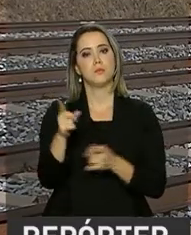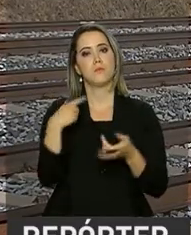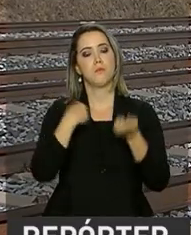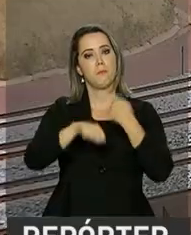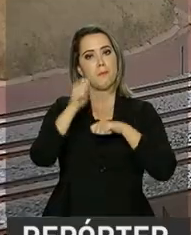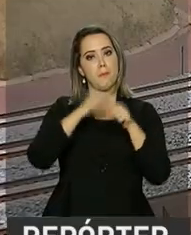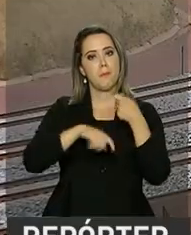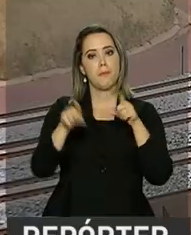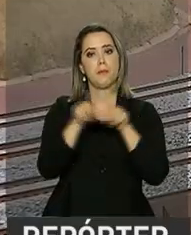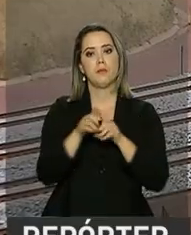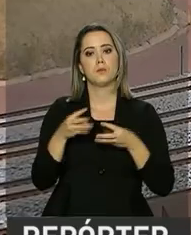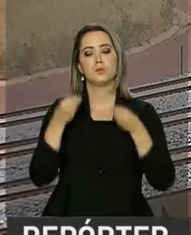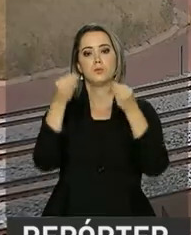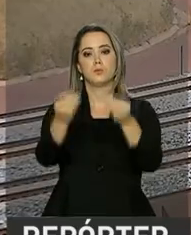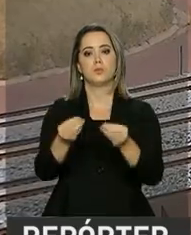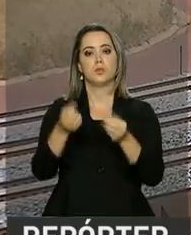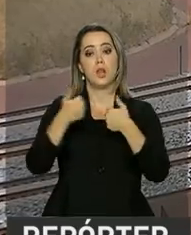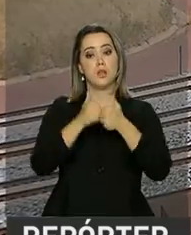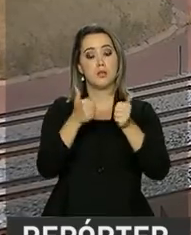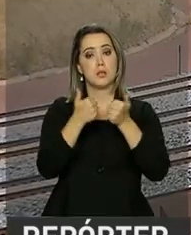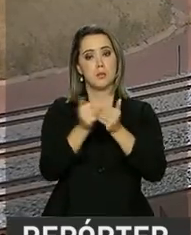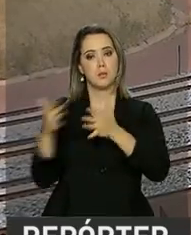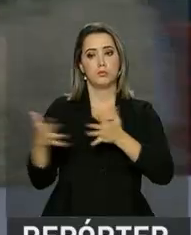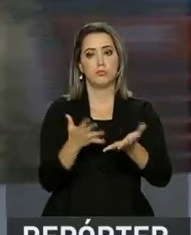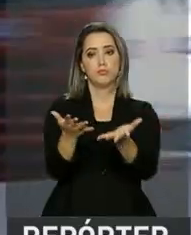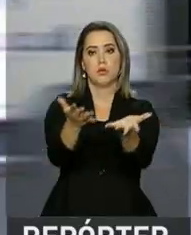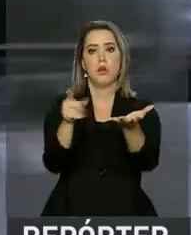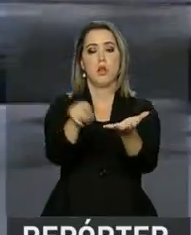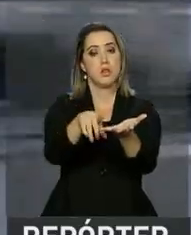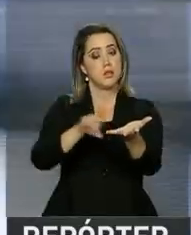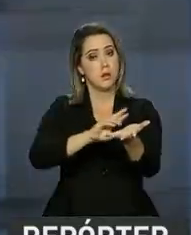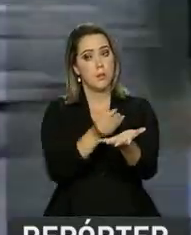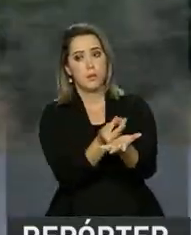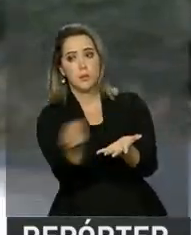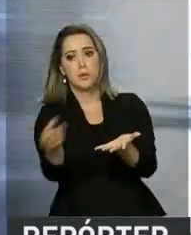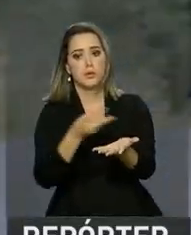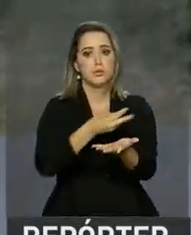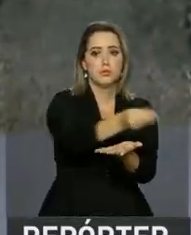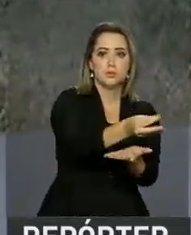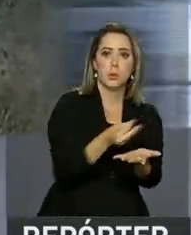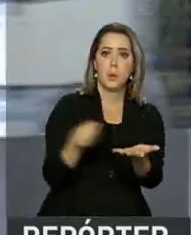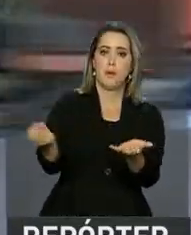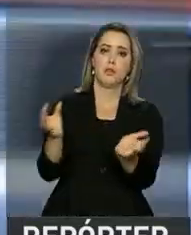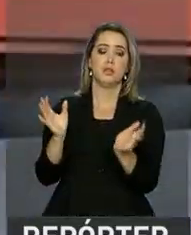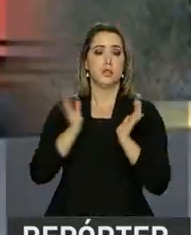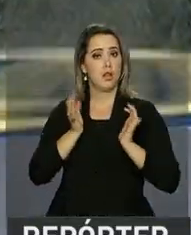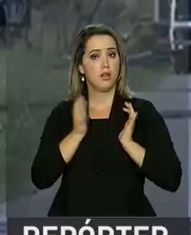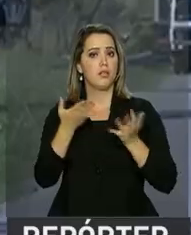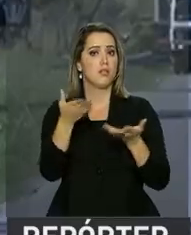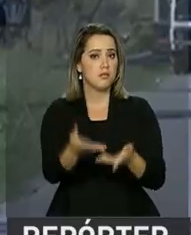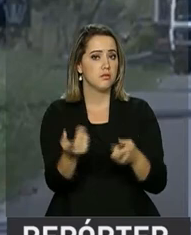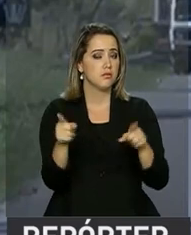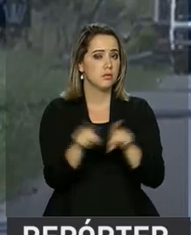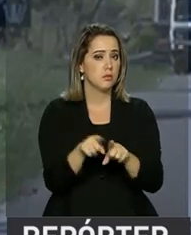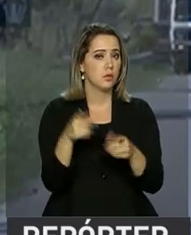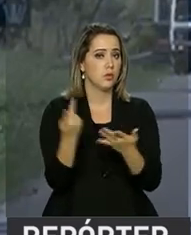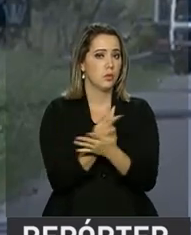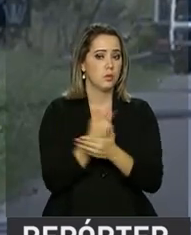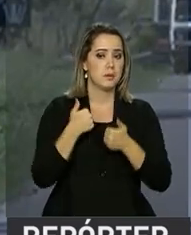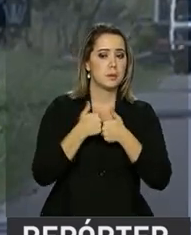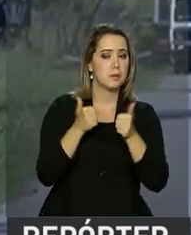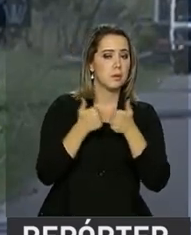economia garante o escoamento da produção e a distribuição de bens por meio delas produtos e